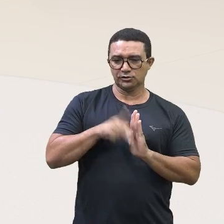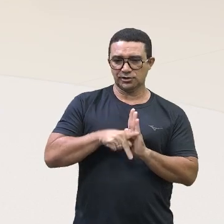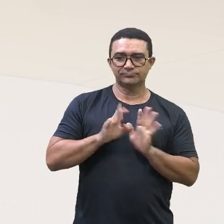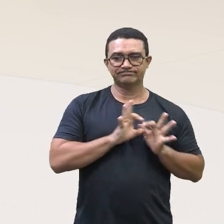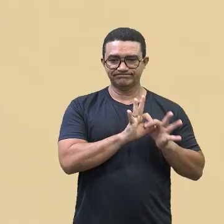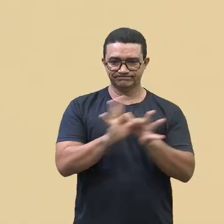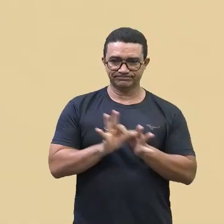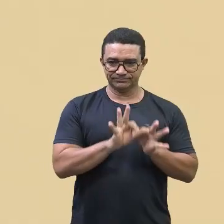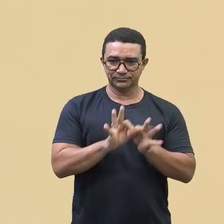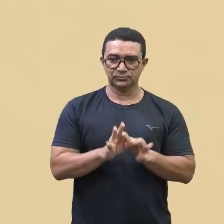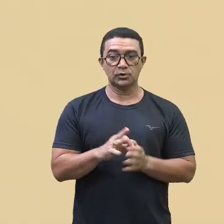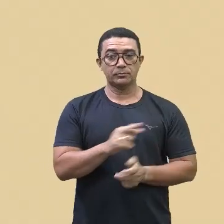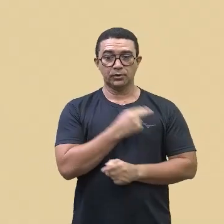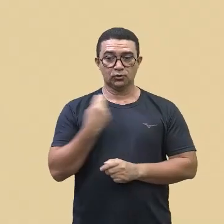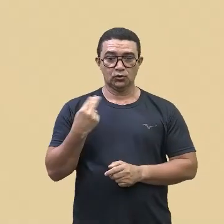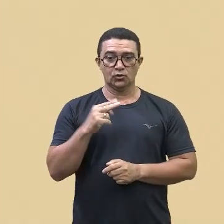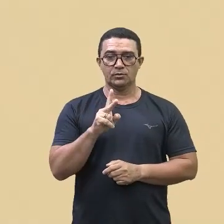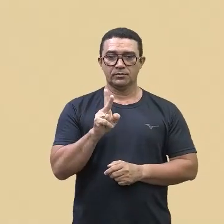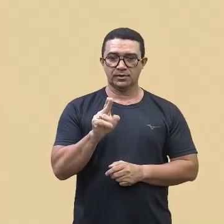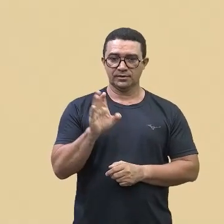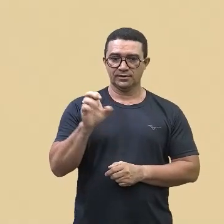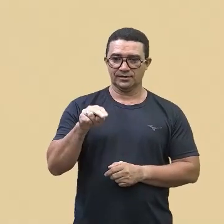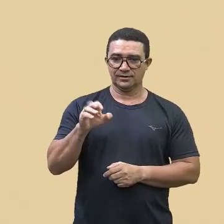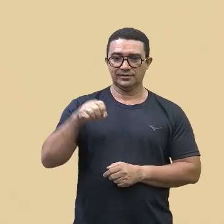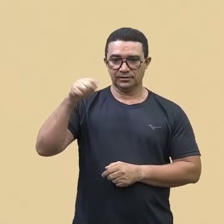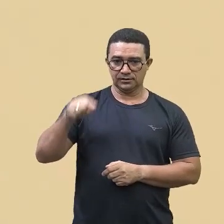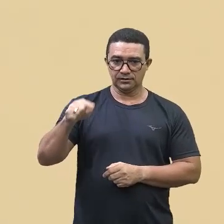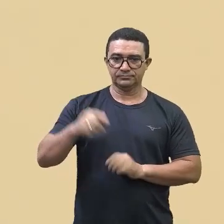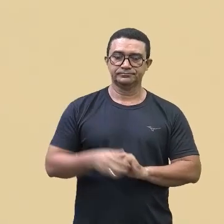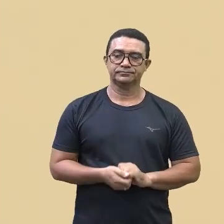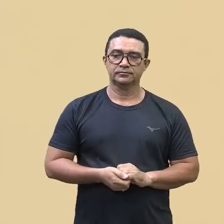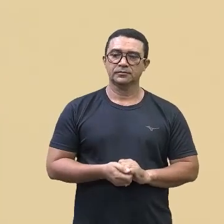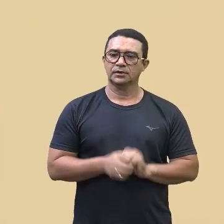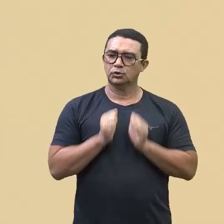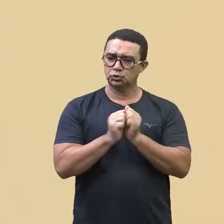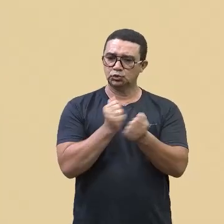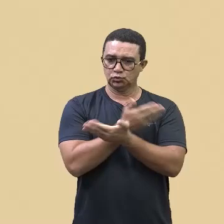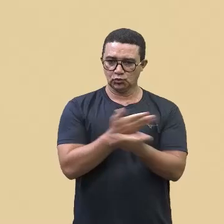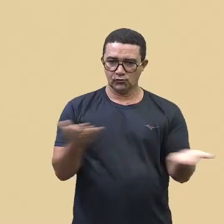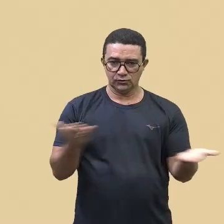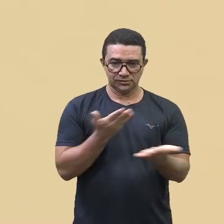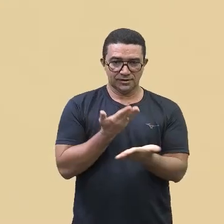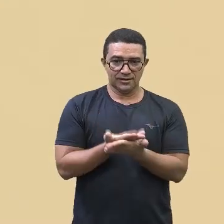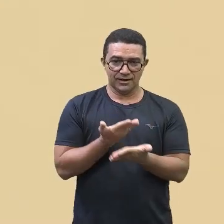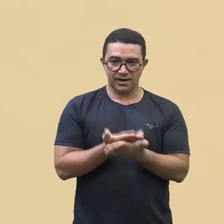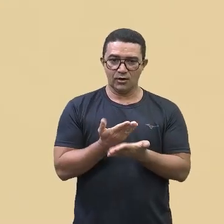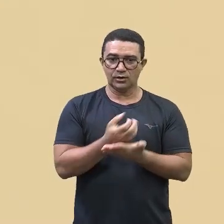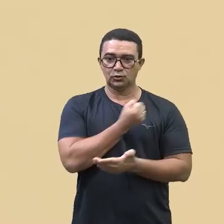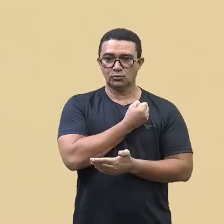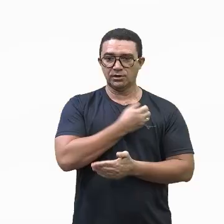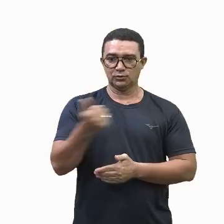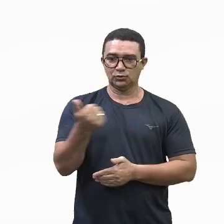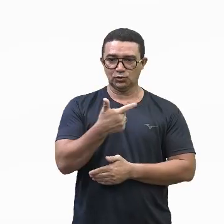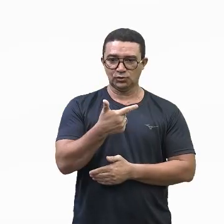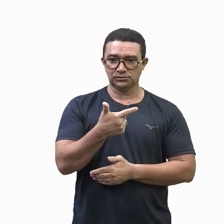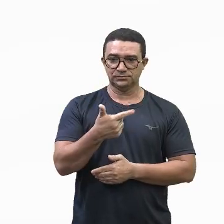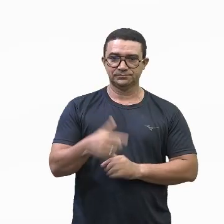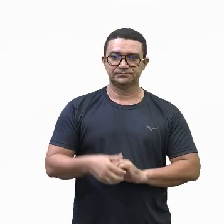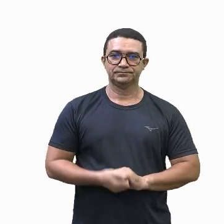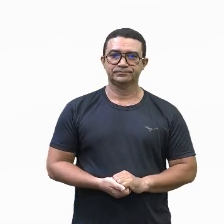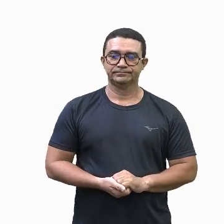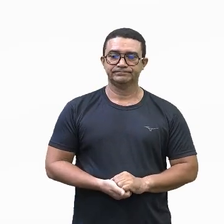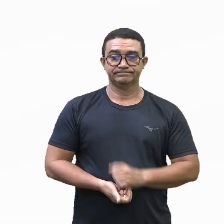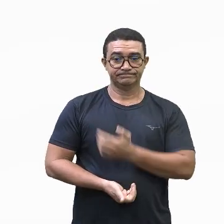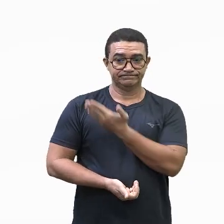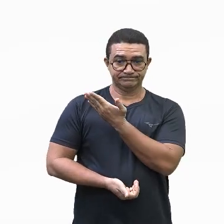Integradores. Eu sou o professor René Moreira e estou com vocês nessa aula de número 12. A aula